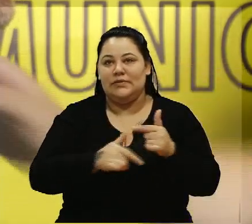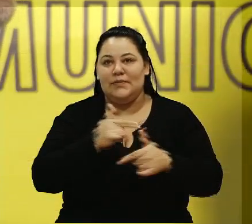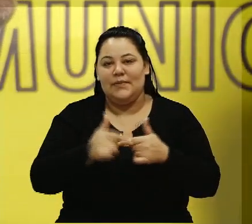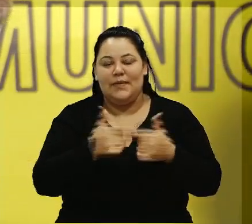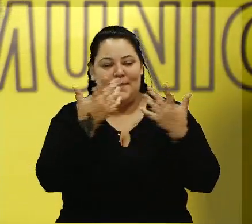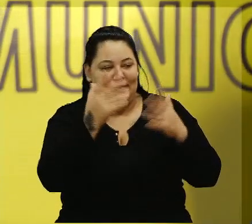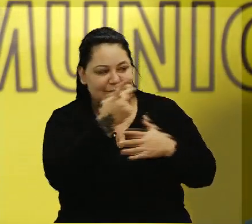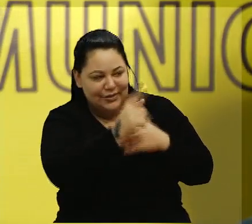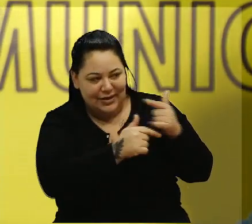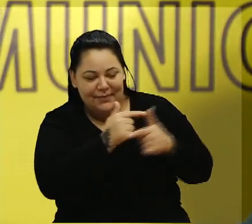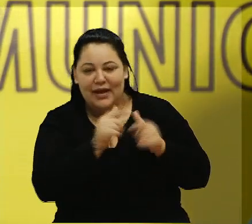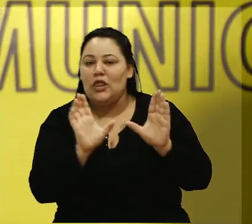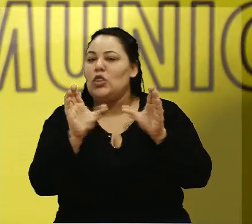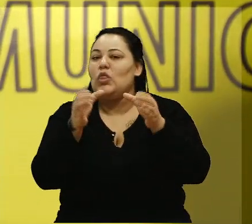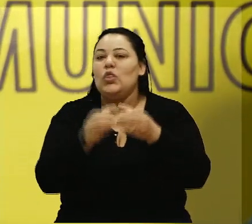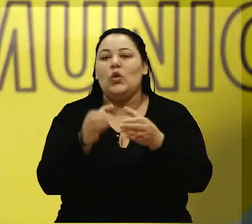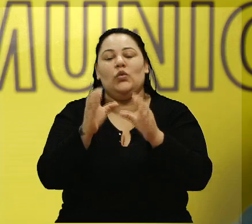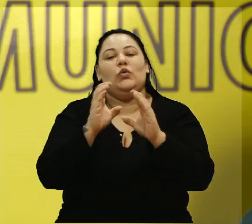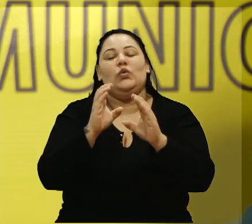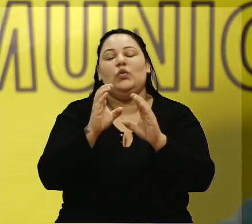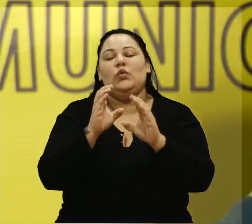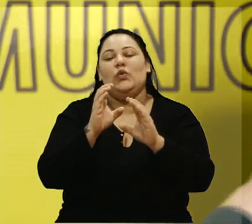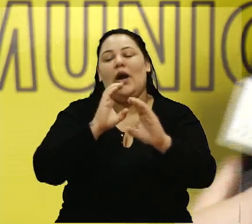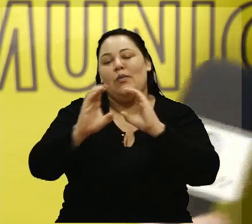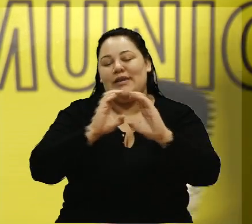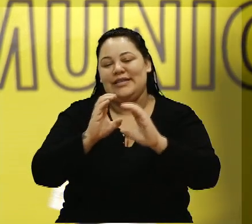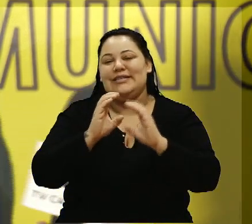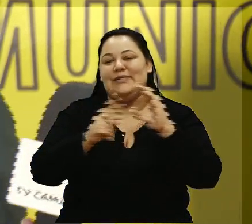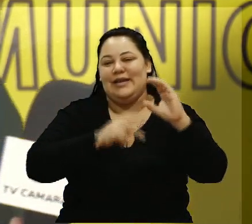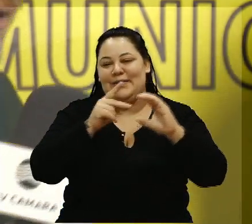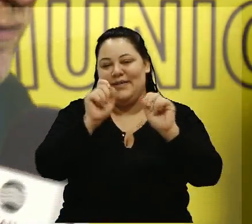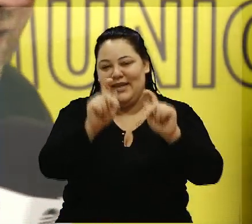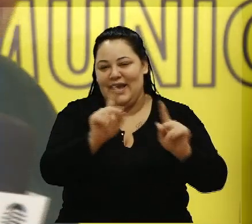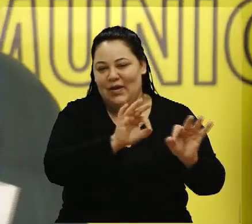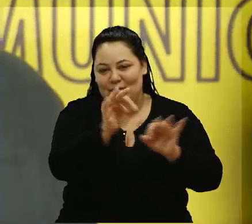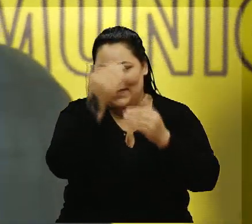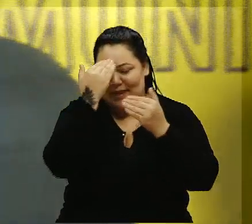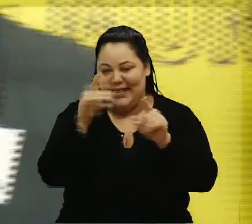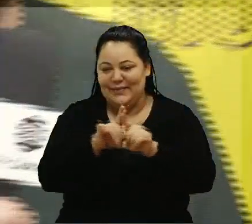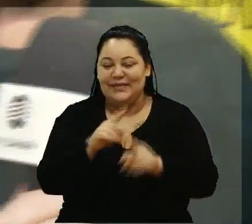pelo teu trabalho e para toda a equipe de comunicação da Câmara. Obrigado quem nos acompanhou de casa. Obrigado, vereador Cláudio Libardi, conversando com a gente.